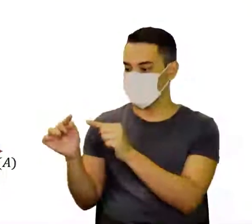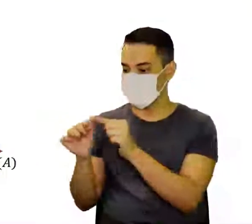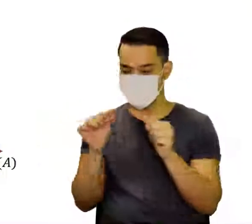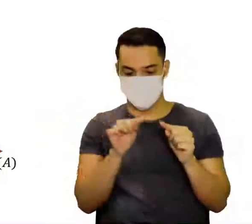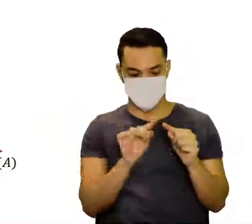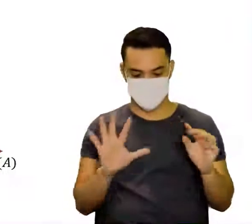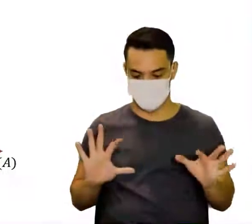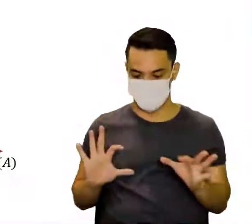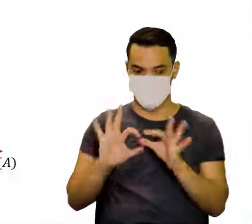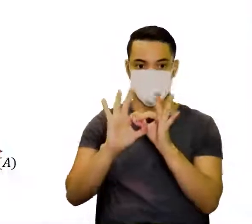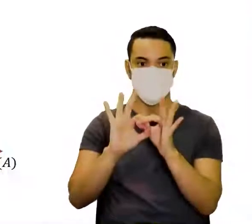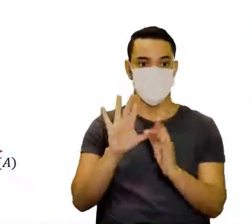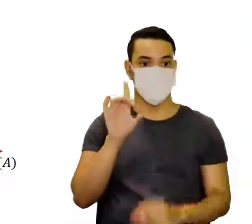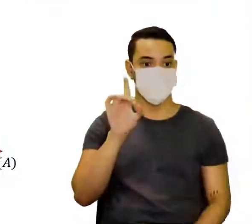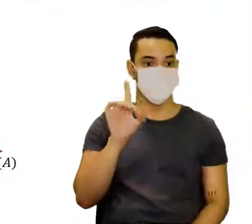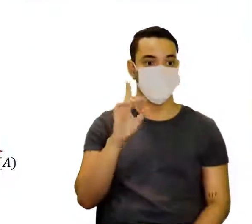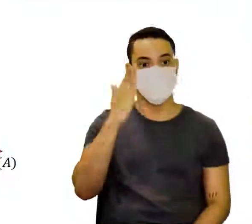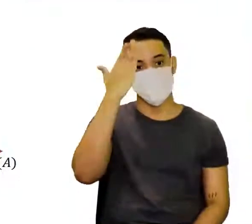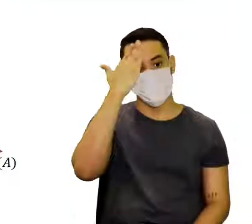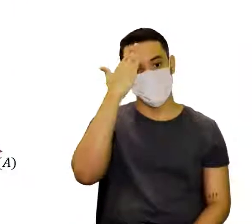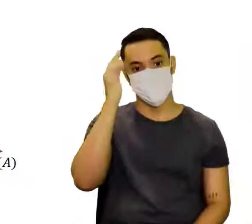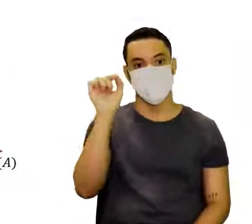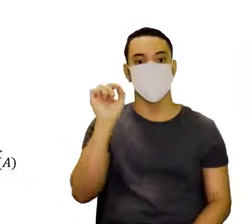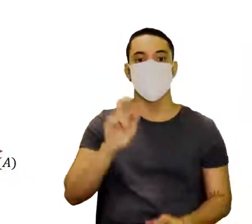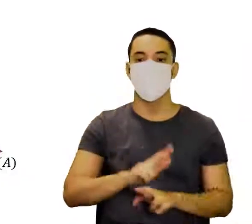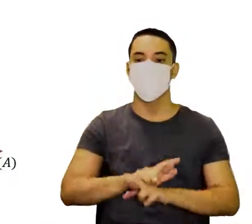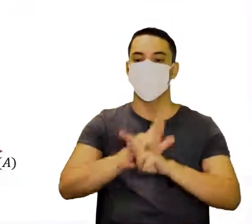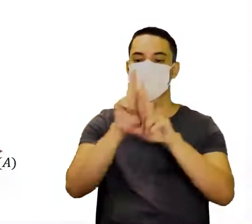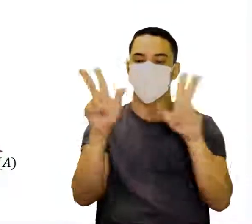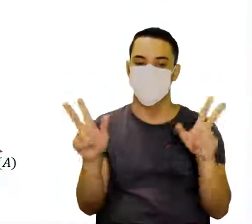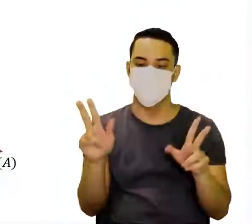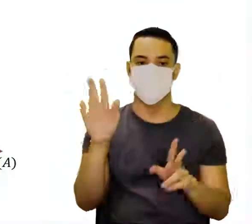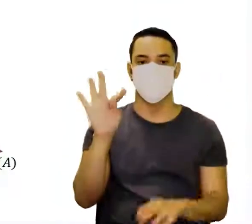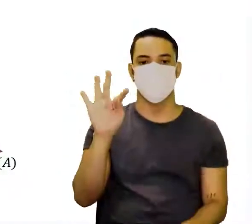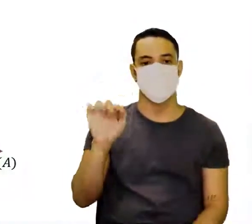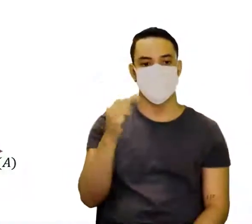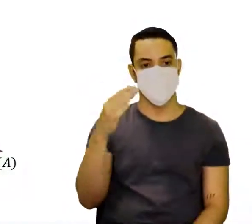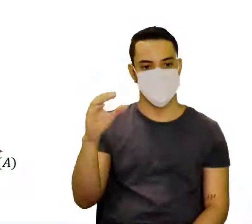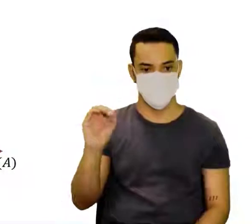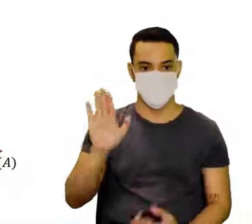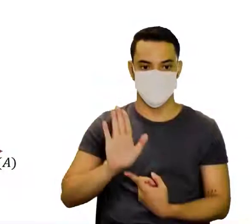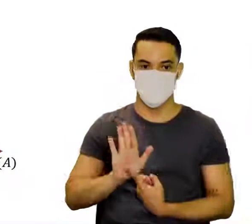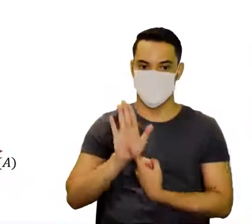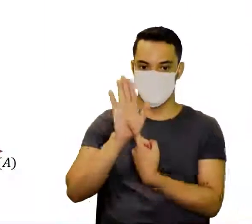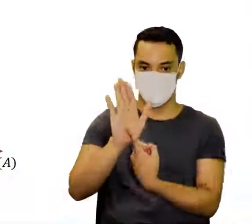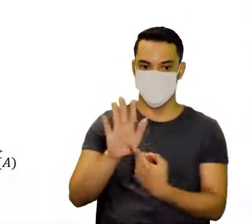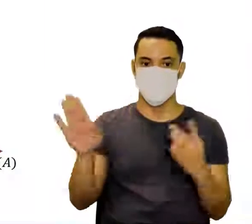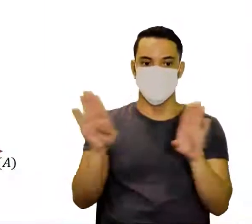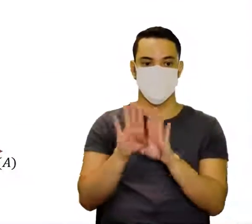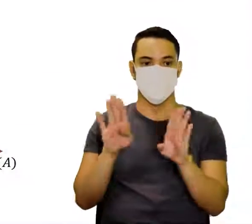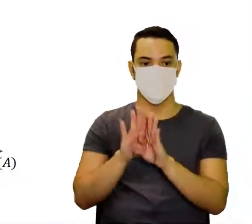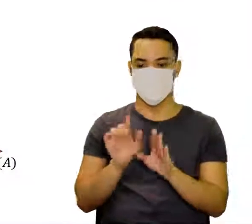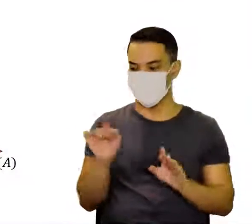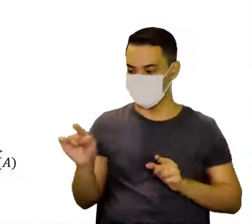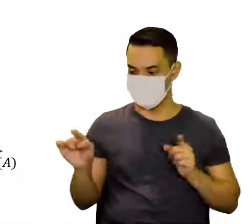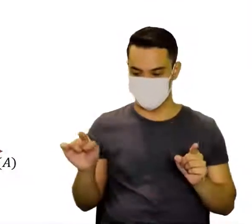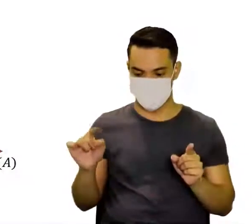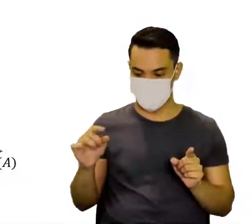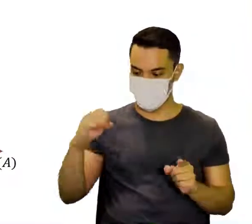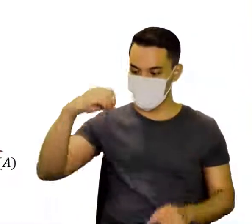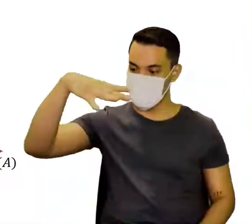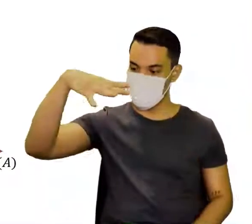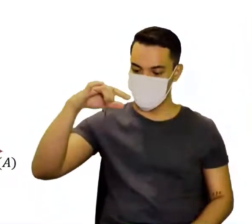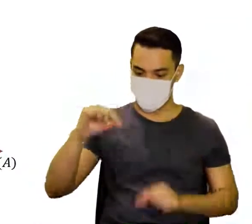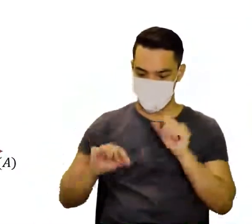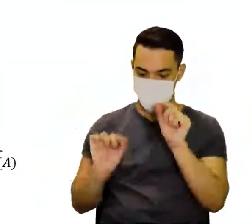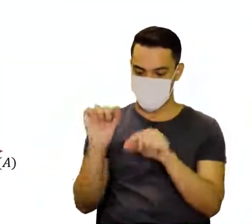gerador. E na D, ele quer saber a diferença entre a tensão disponível entre os terminais da lâmpada e